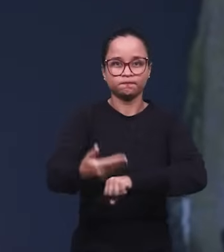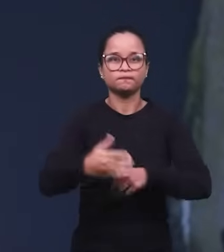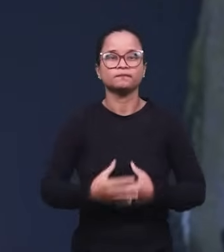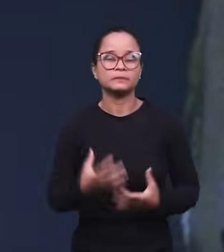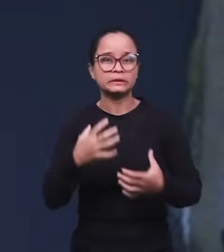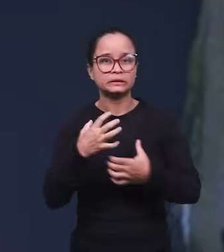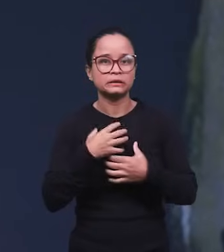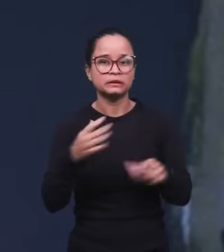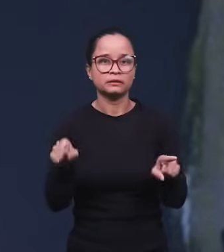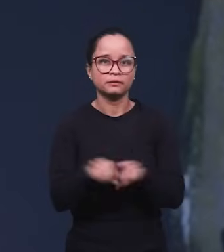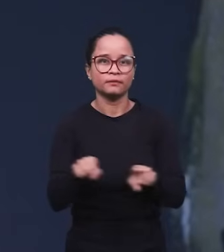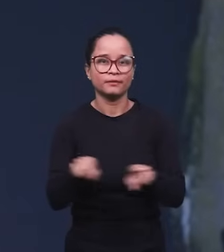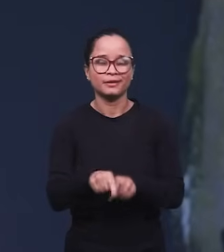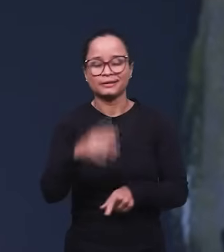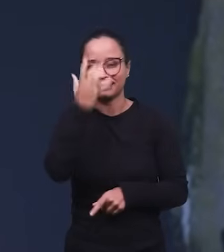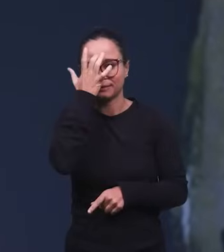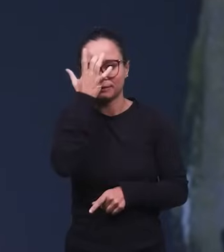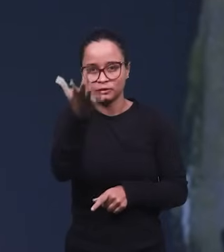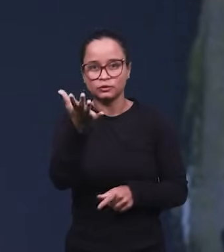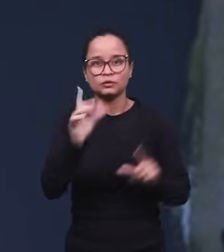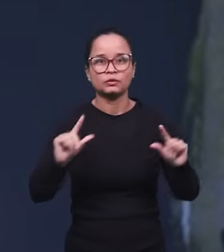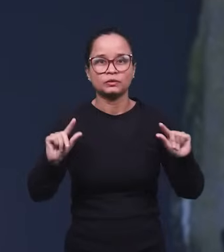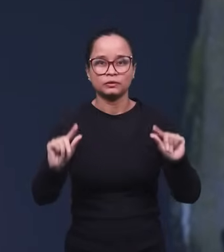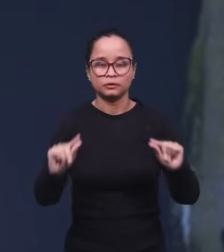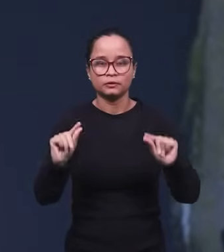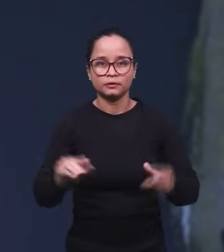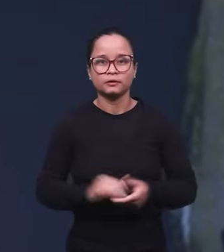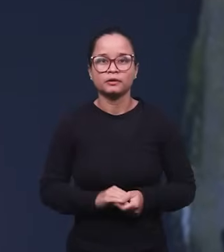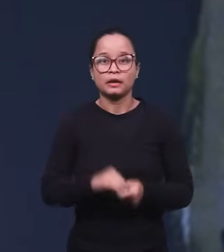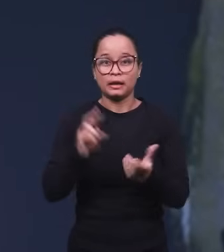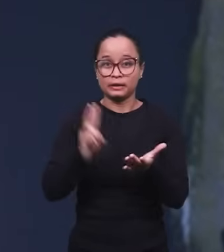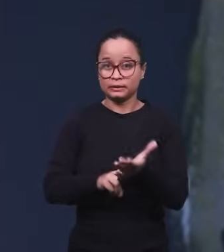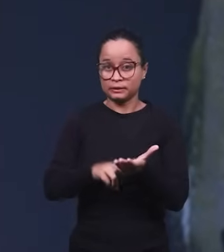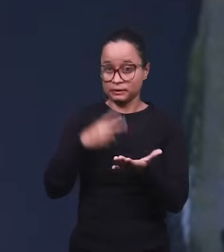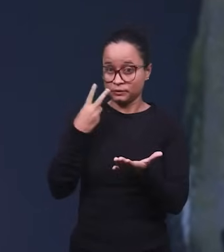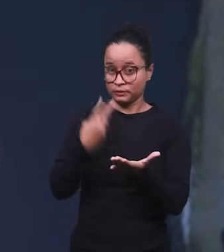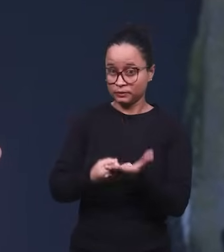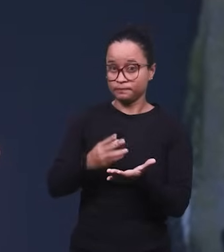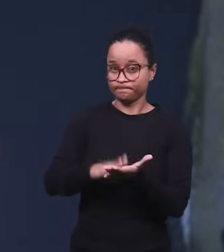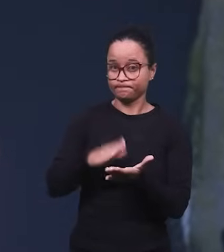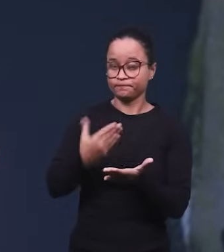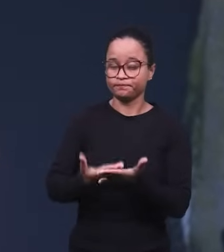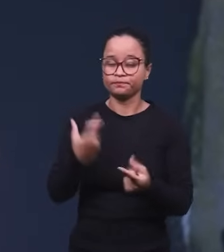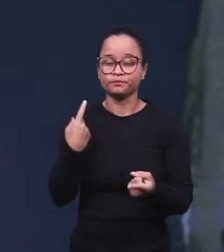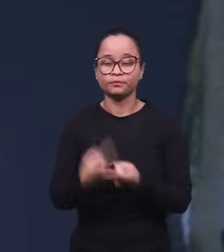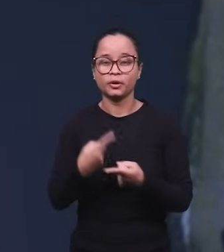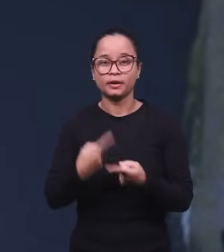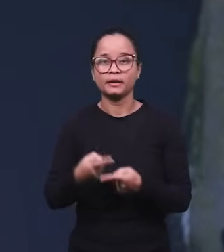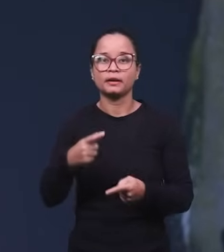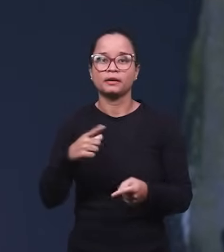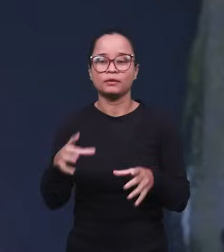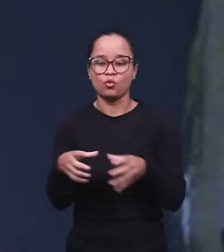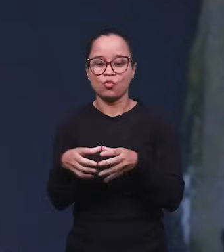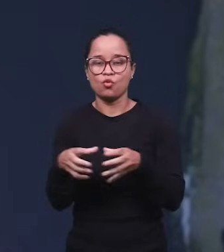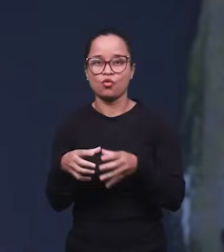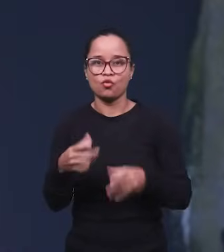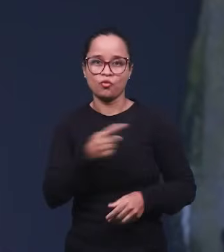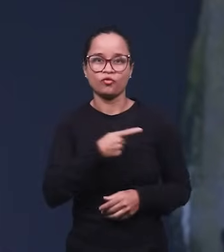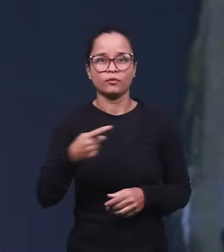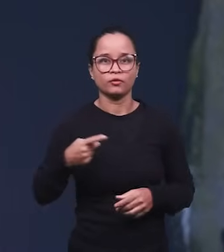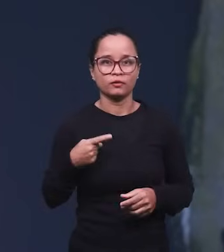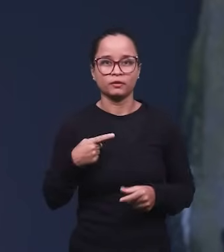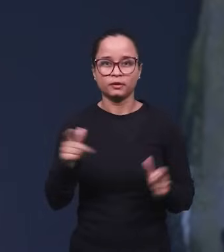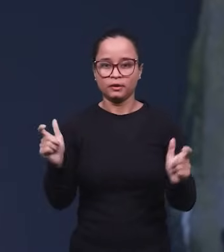e uma forma de facilitar ali a tradução. Por quê? Nós temos um grupo de pastores